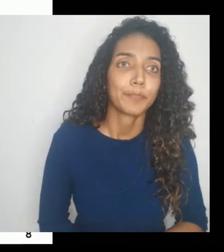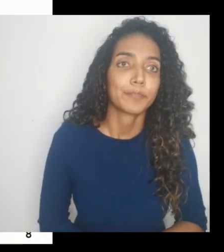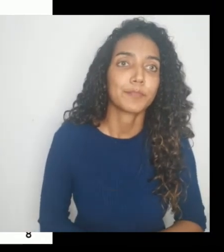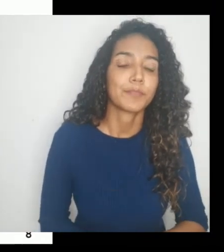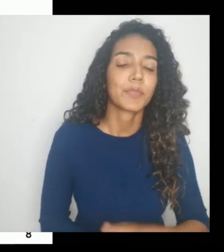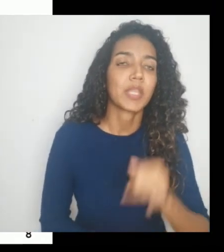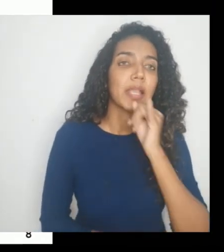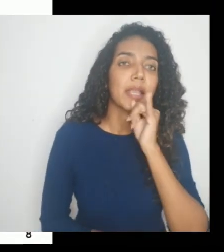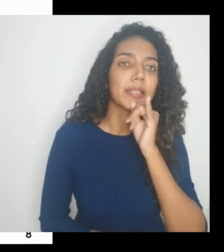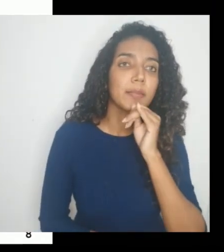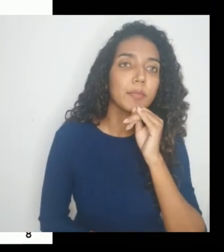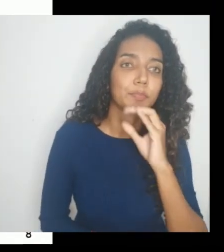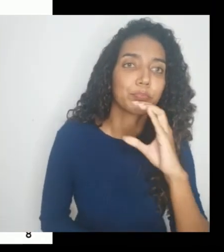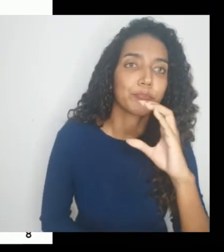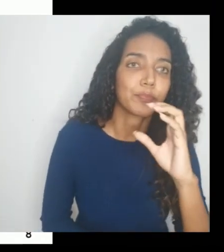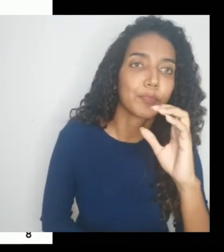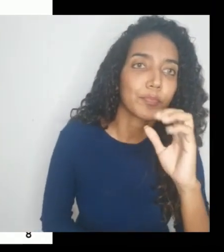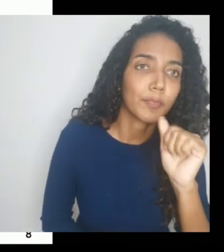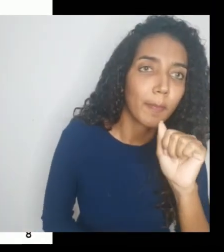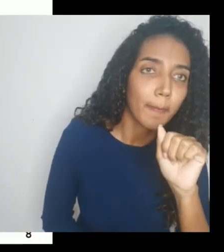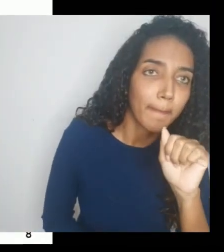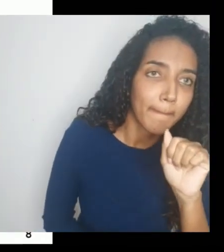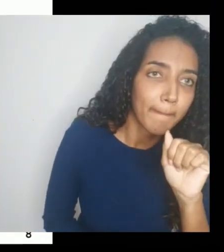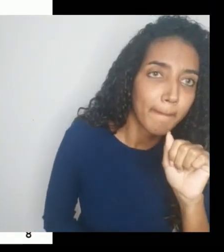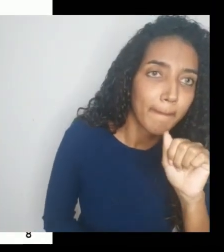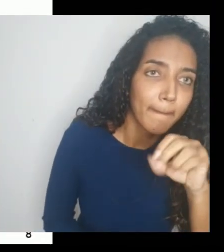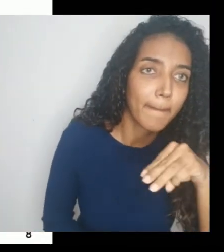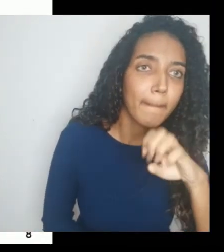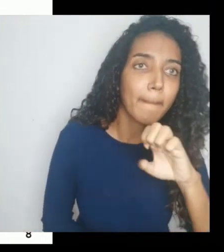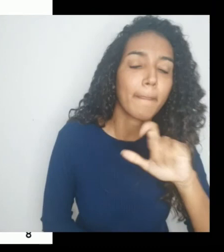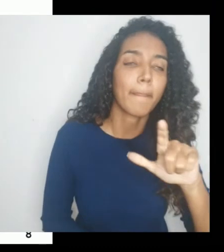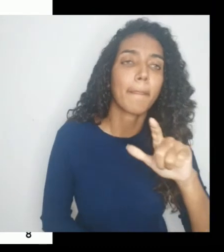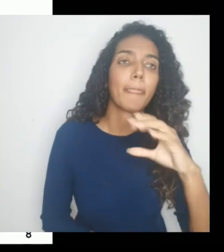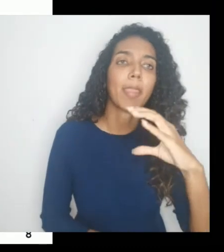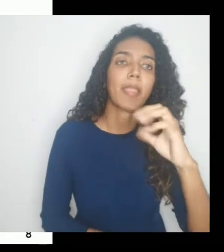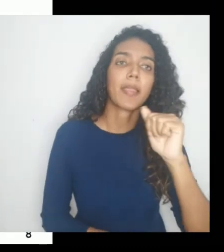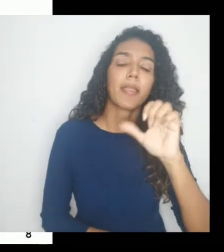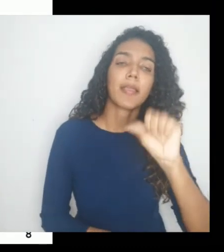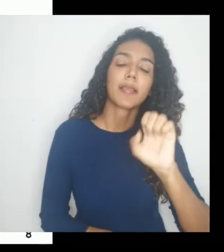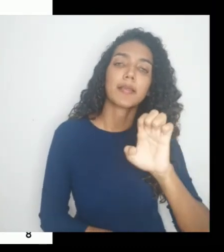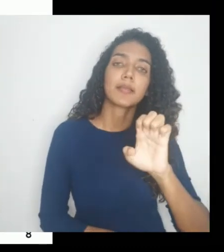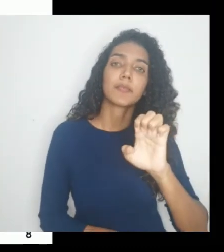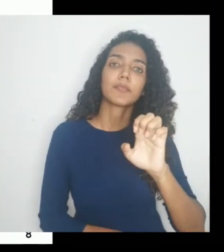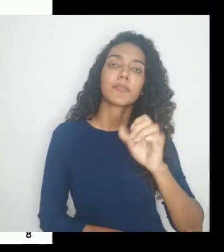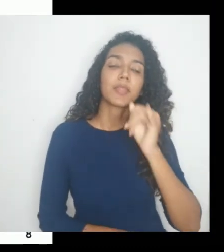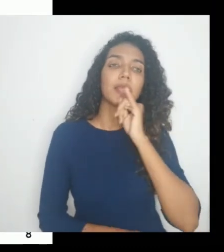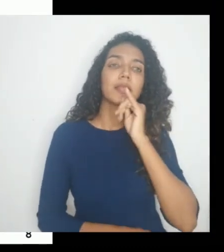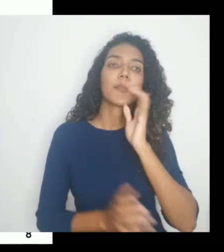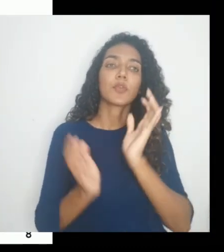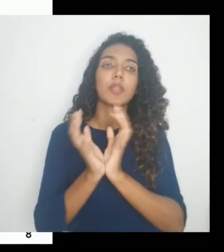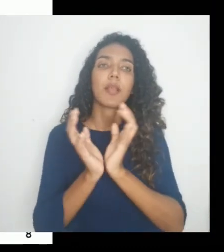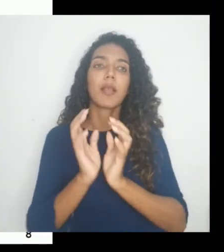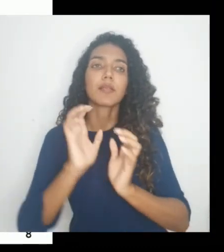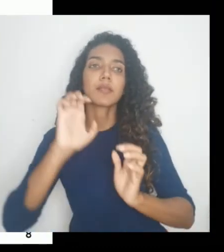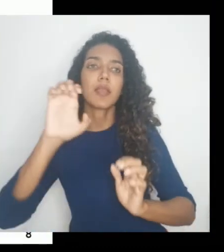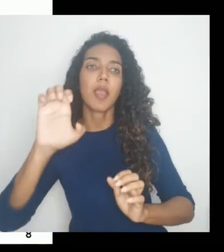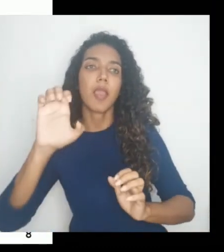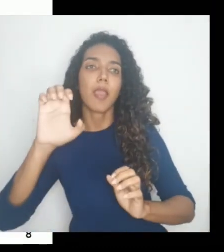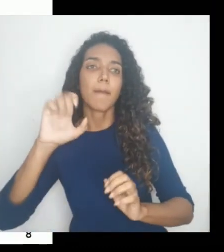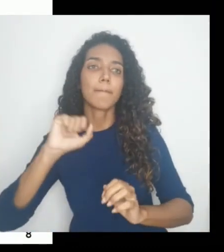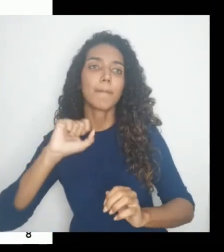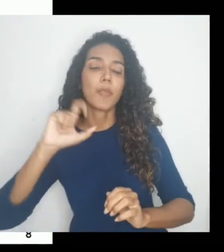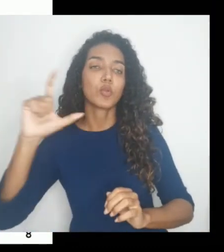o A aqui com A maiúsculo. Exemplo de classe E maiúsculo, classe, segunda palavra, com C maiúsculo. Isso